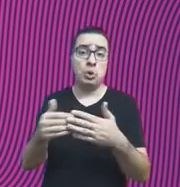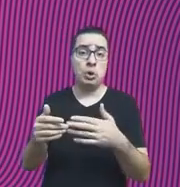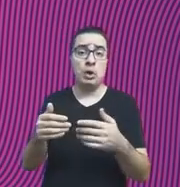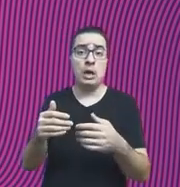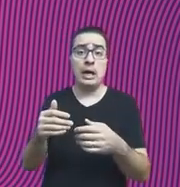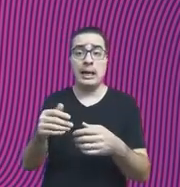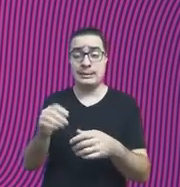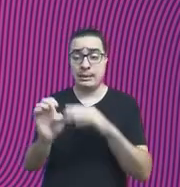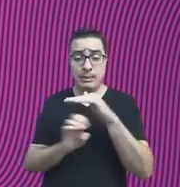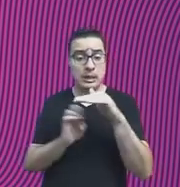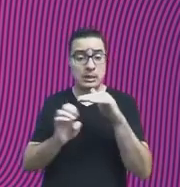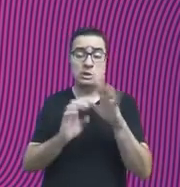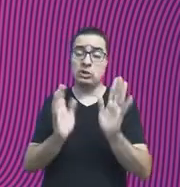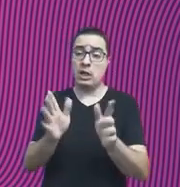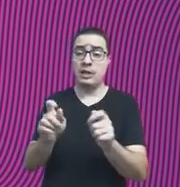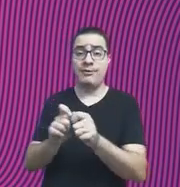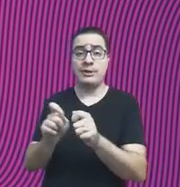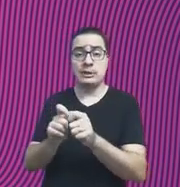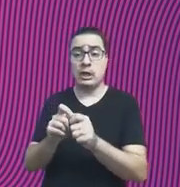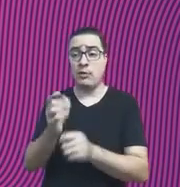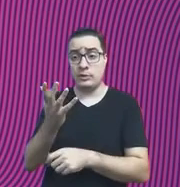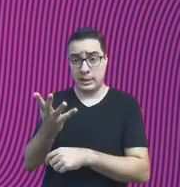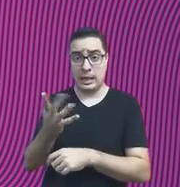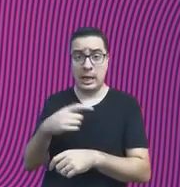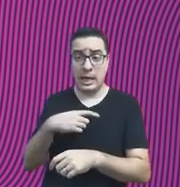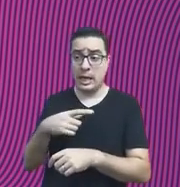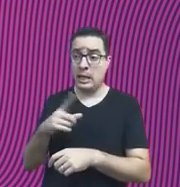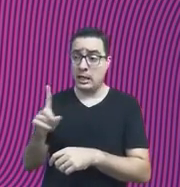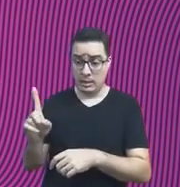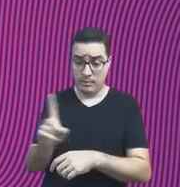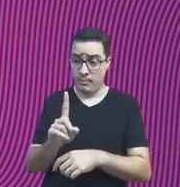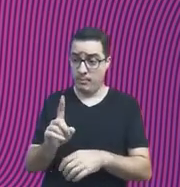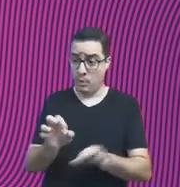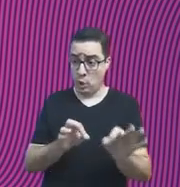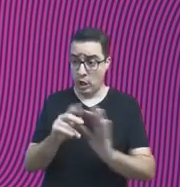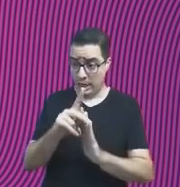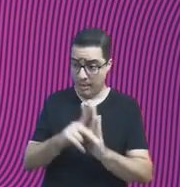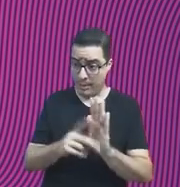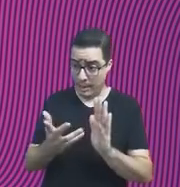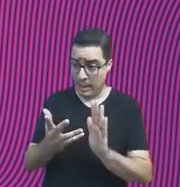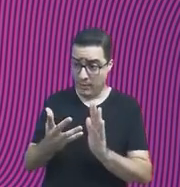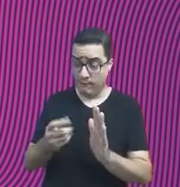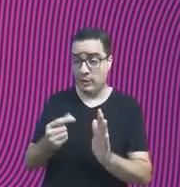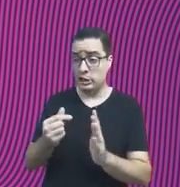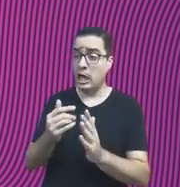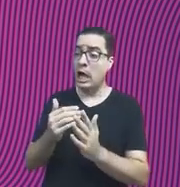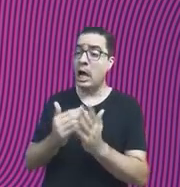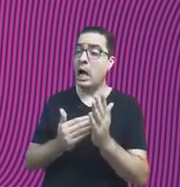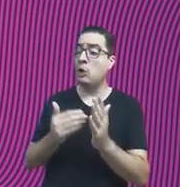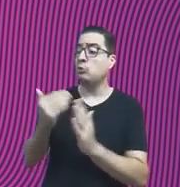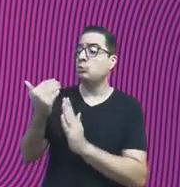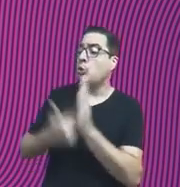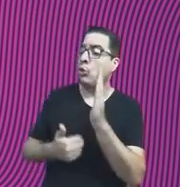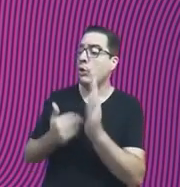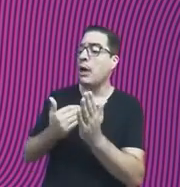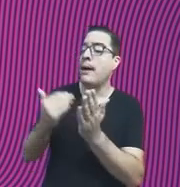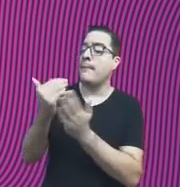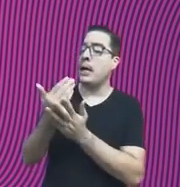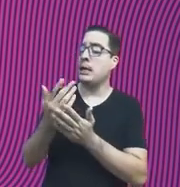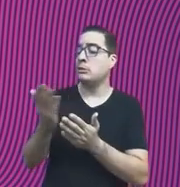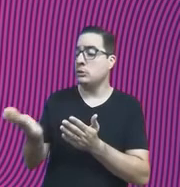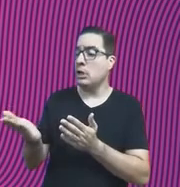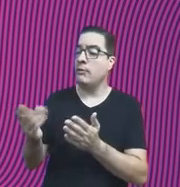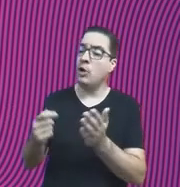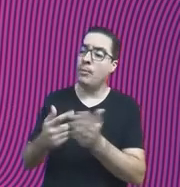isso. Olha, se você quiser participar deste programa, você vai ter um benefício, um desconto aqui quando você for comprar